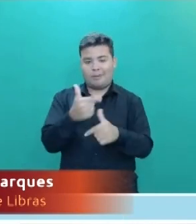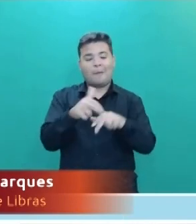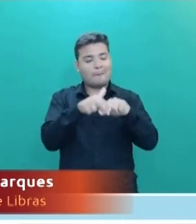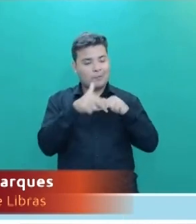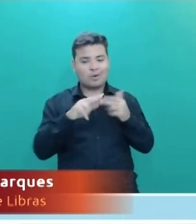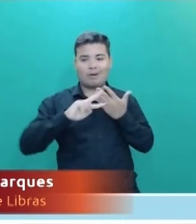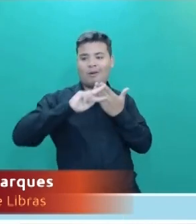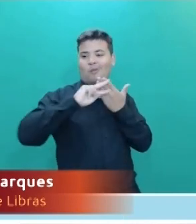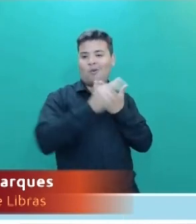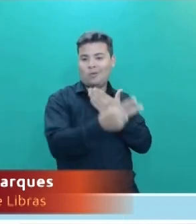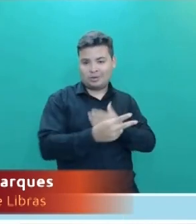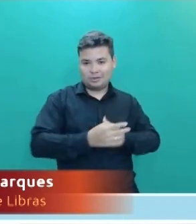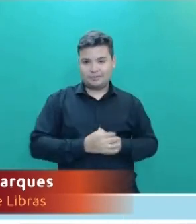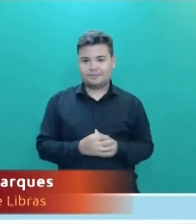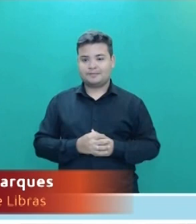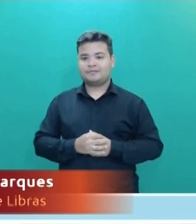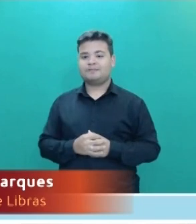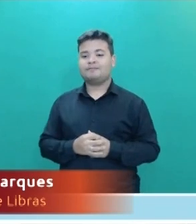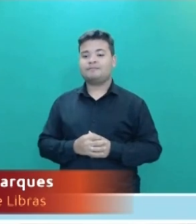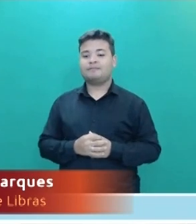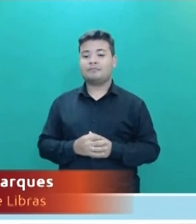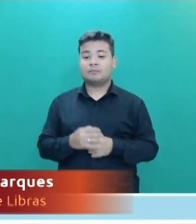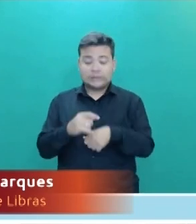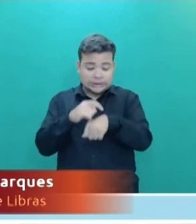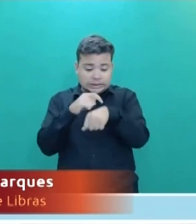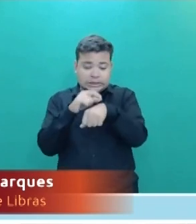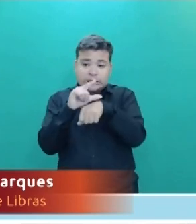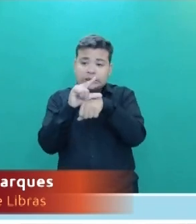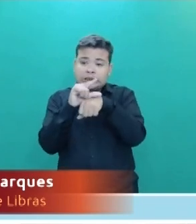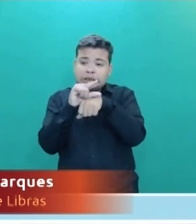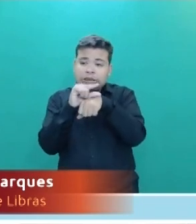Bom, para a gente finalizar, nosso tempo está chegando ao fim.